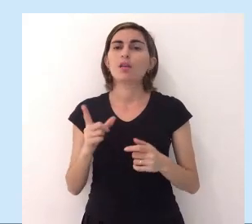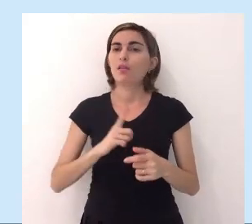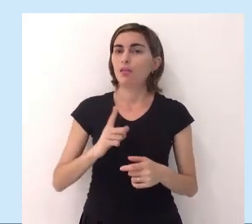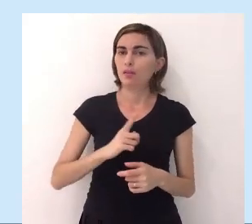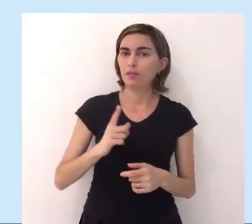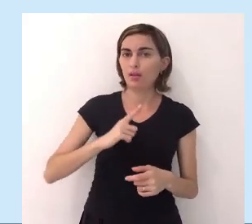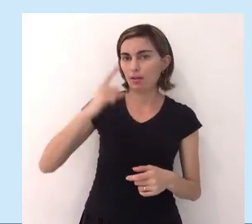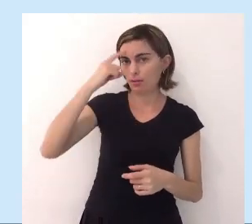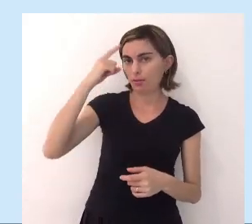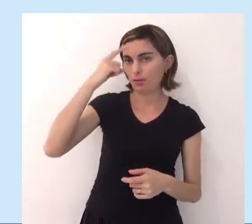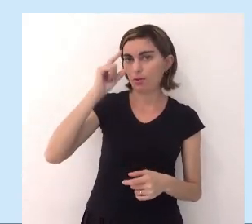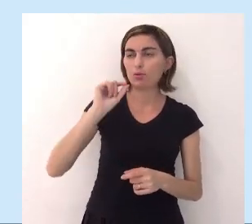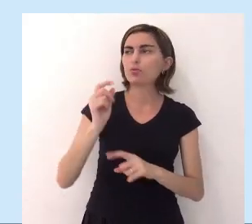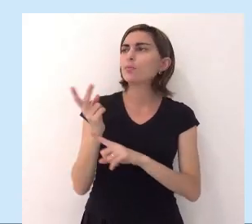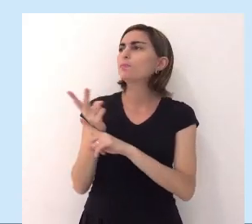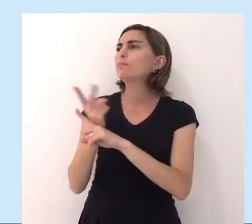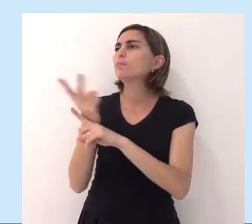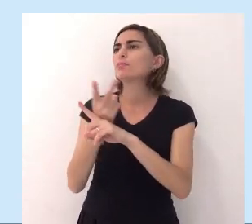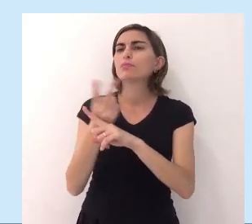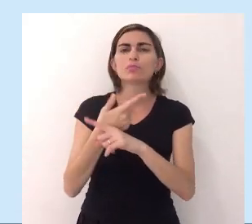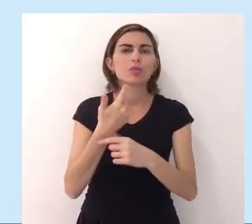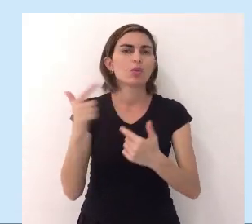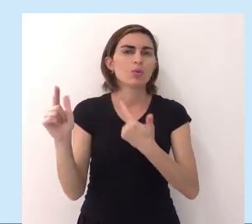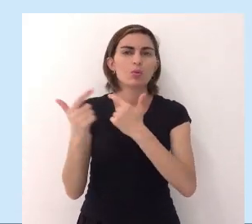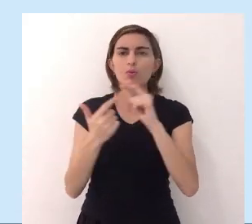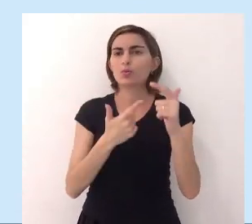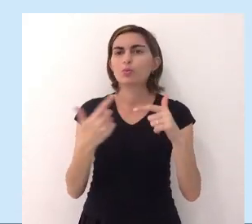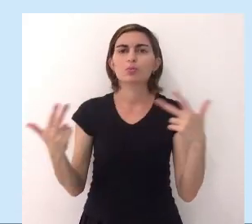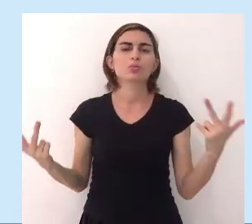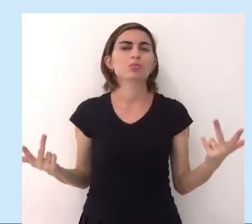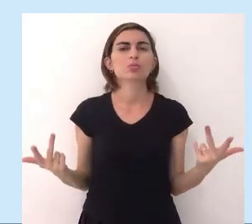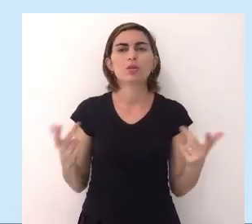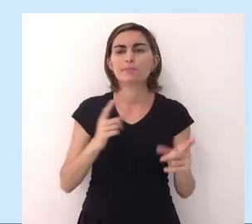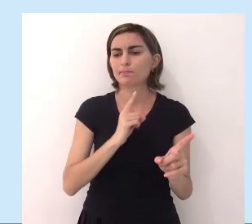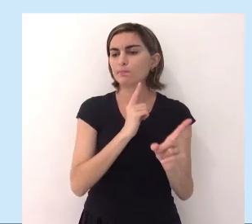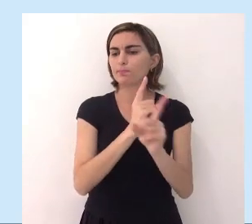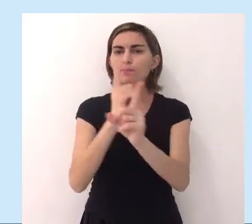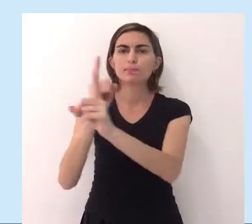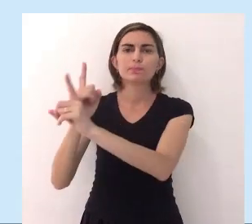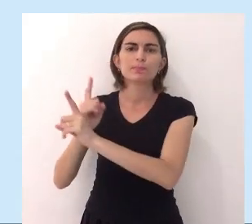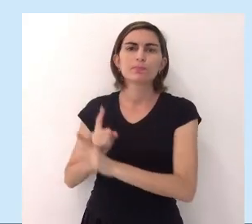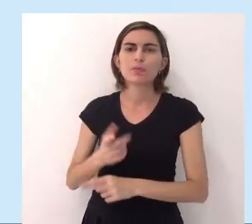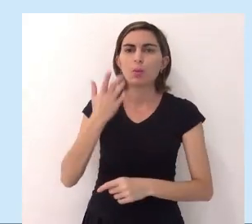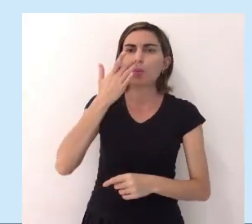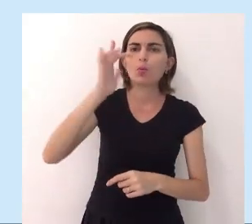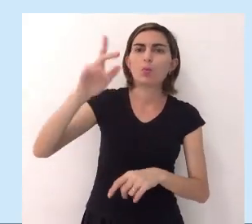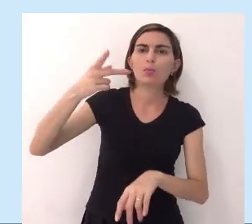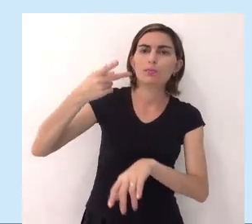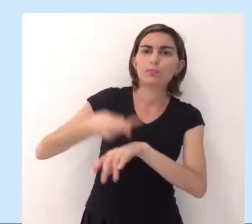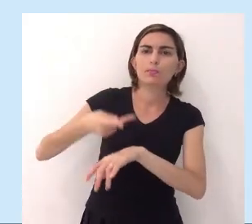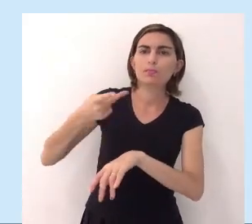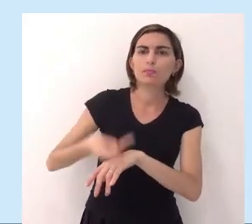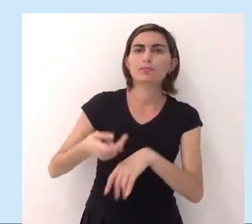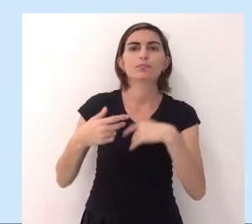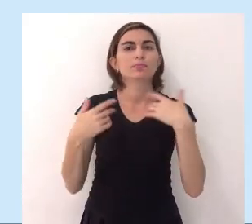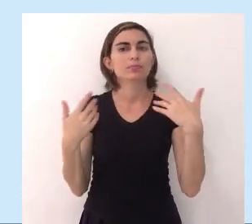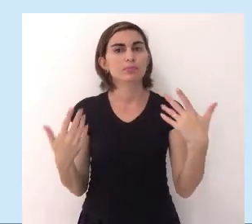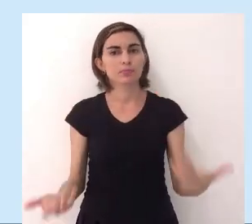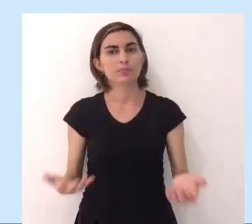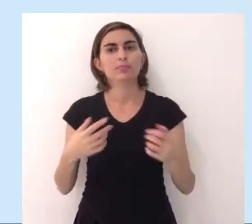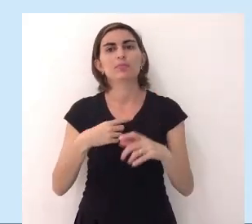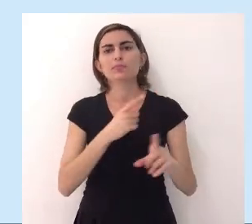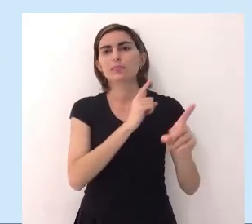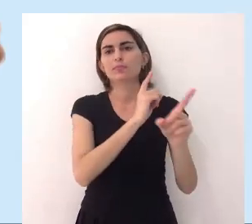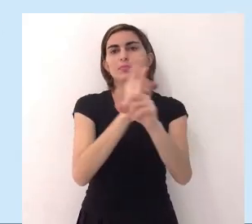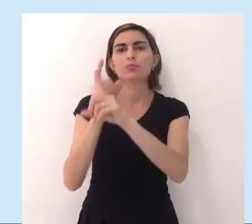ter uma lógica de buscar outros meios, né, de achar ouro e prata, e aí vão